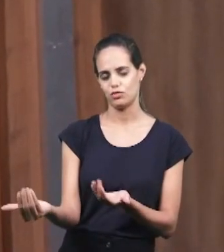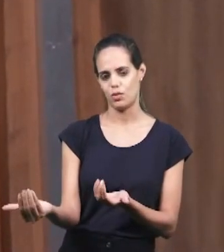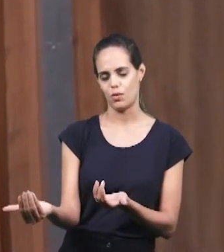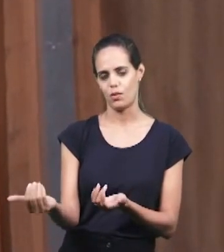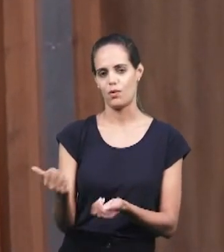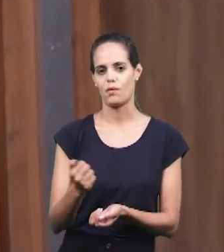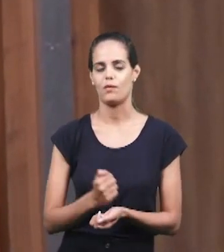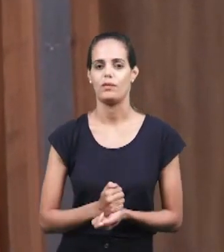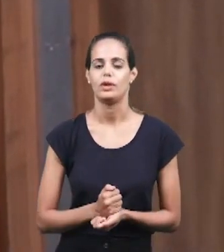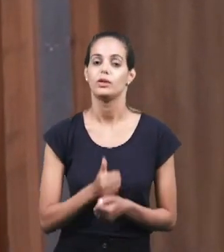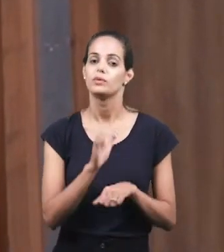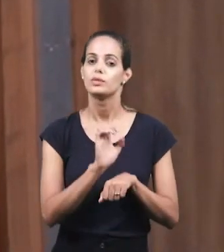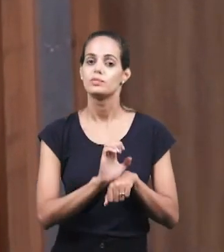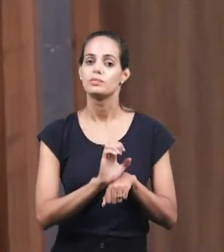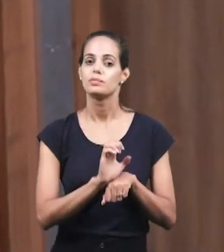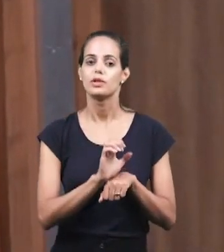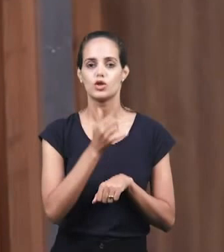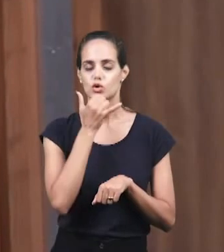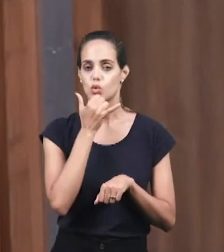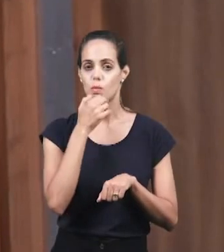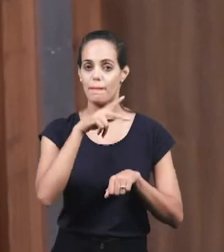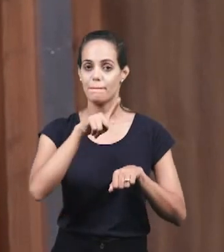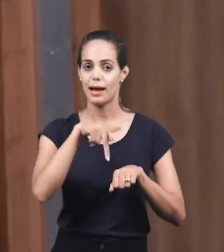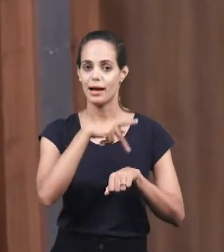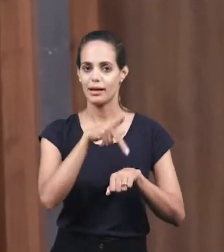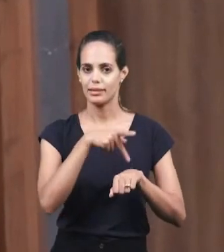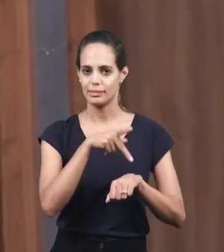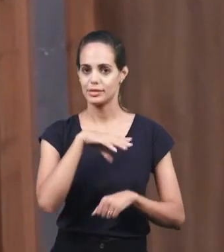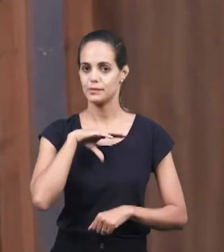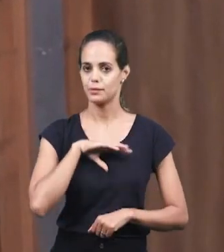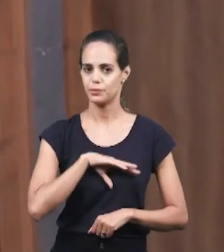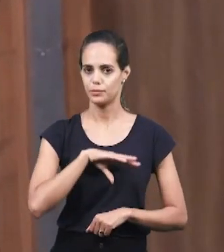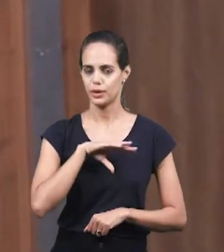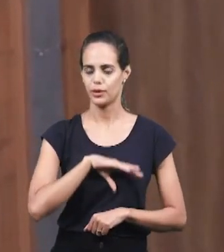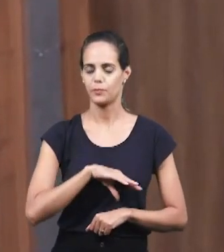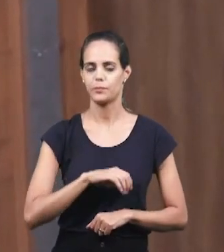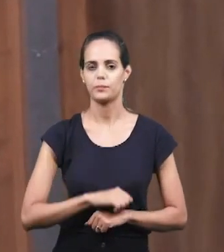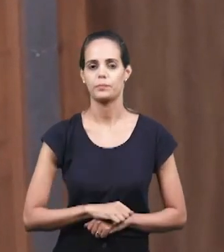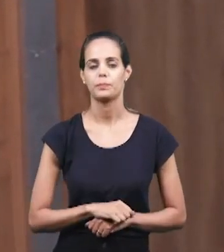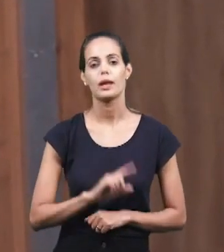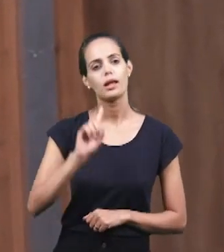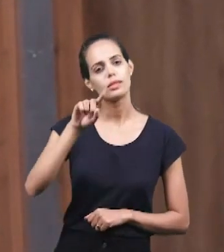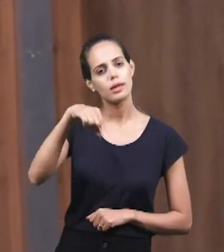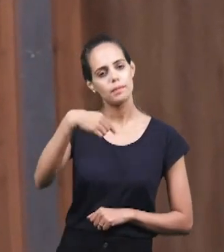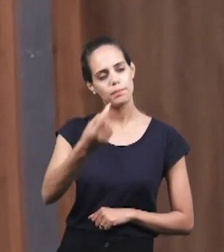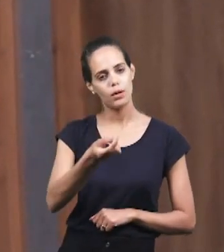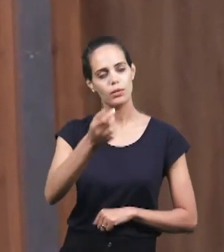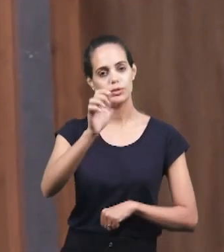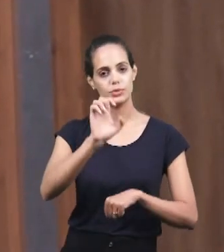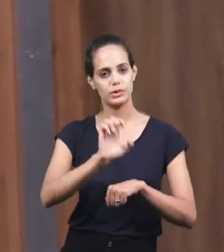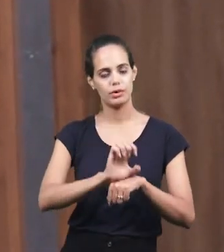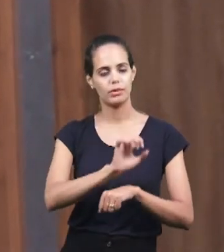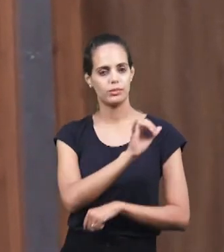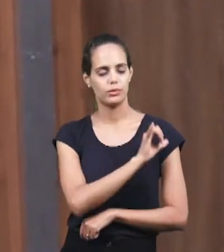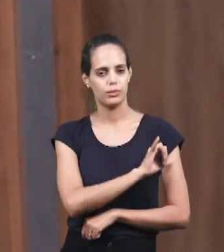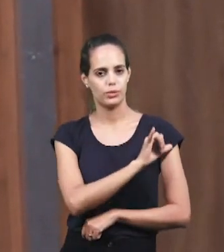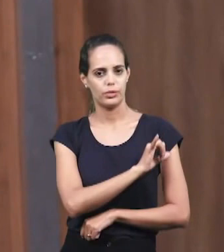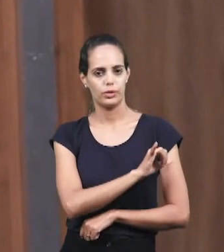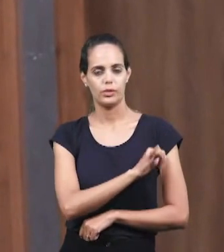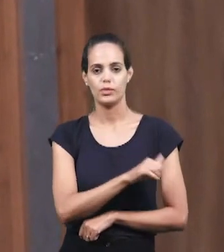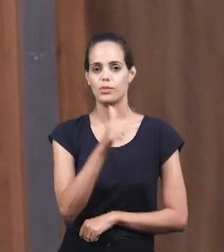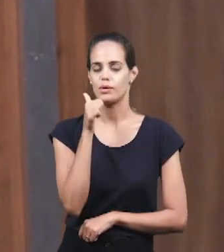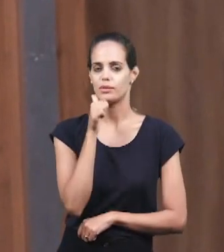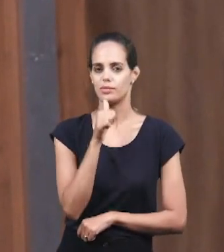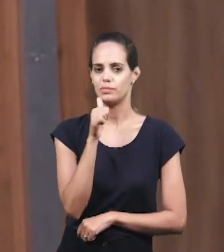de Cartaxo, lá em Portugal. Ela vai dar uma primeira resposta e logo em seguida vamos para o estado do Rio de Janeiro, onde ali a